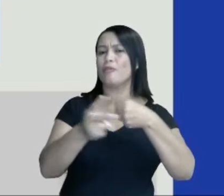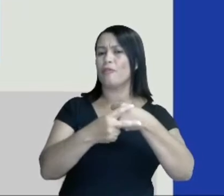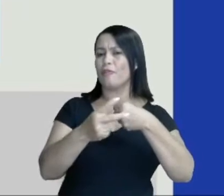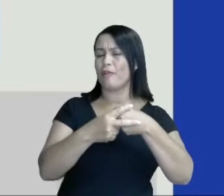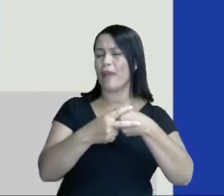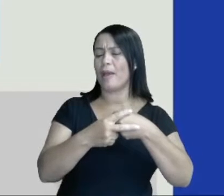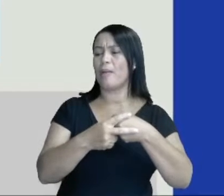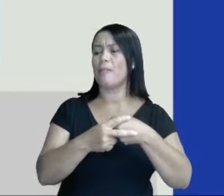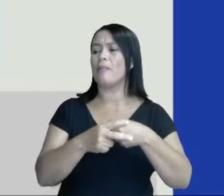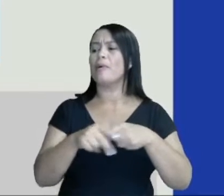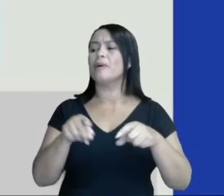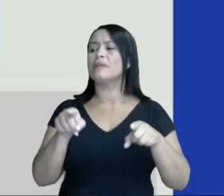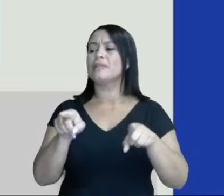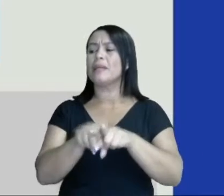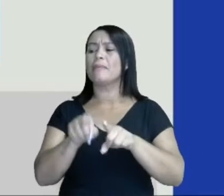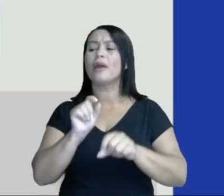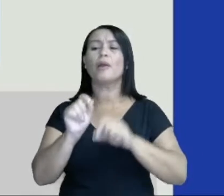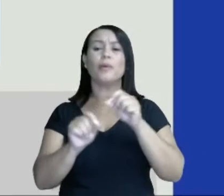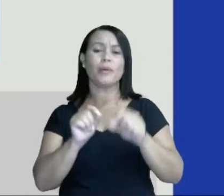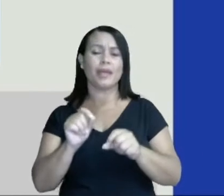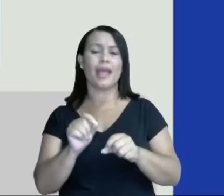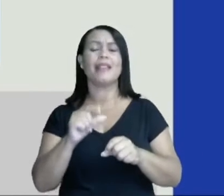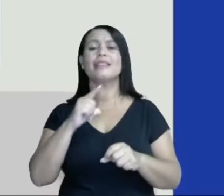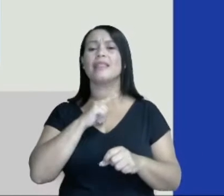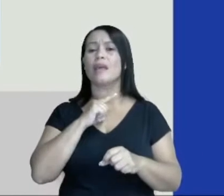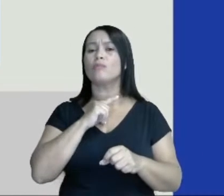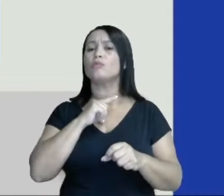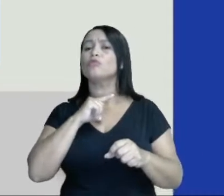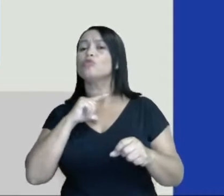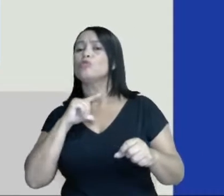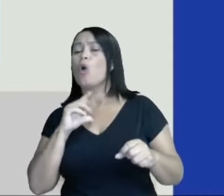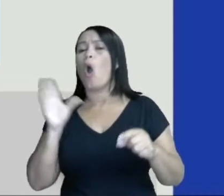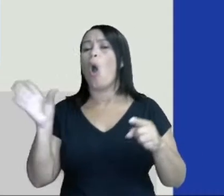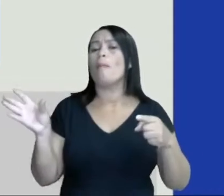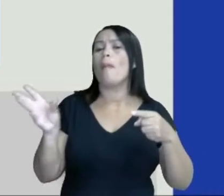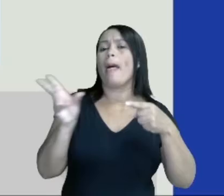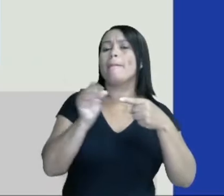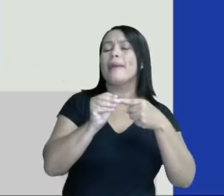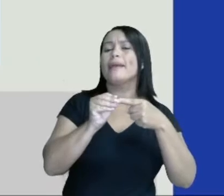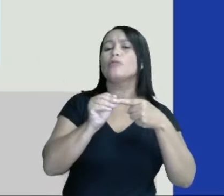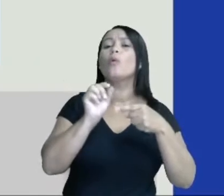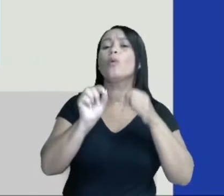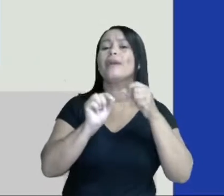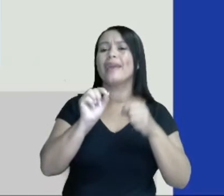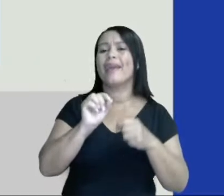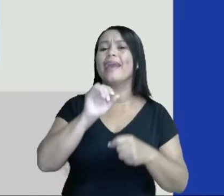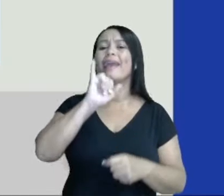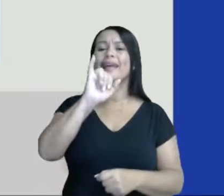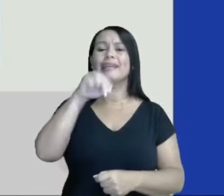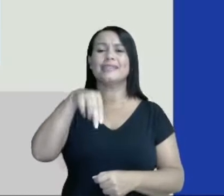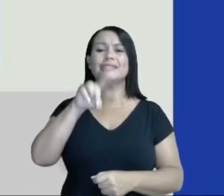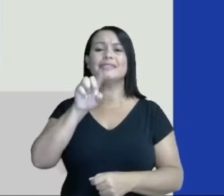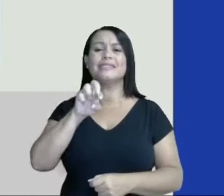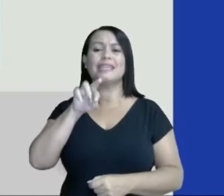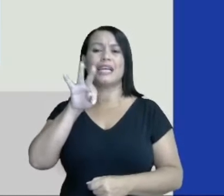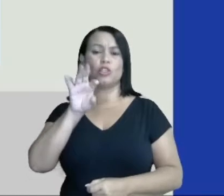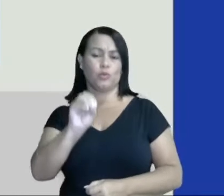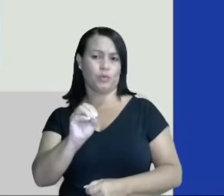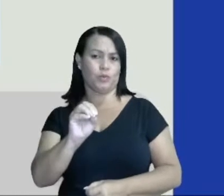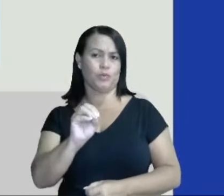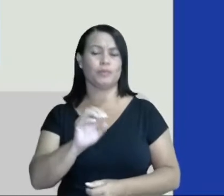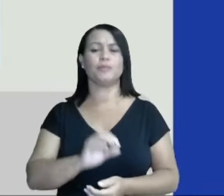a gente tem o complemento indireto, que corresponde em português ao nosso objeto